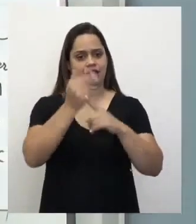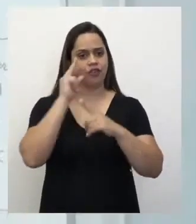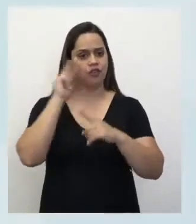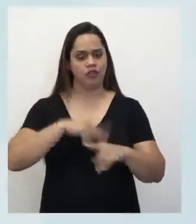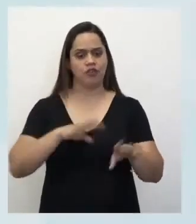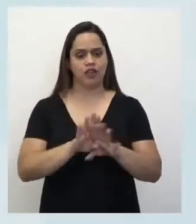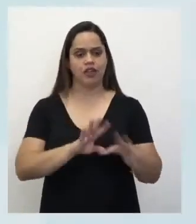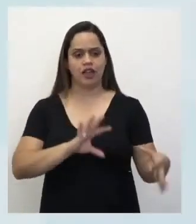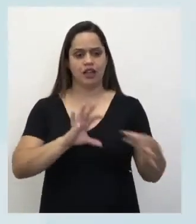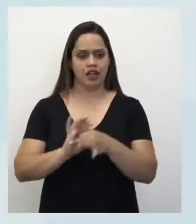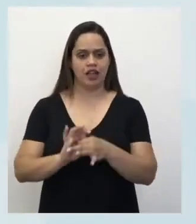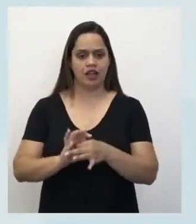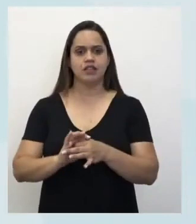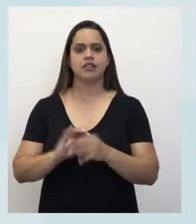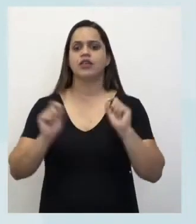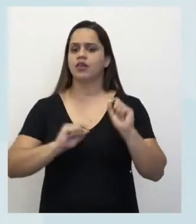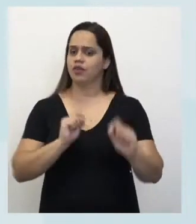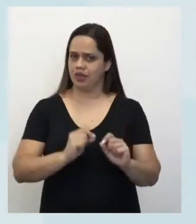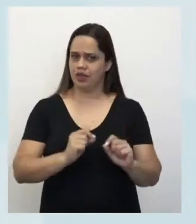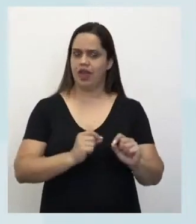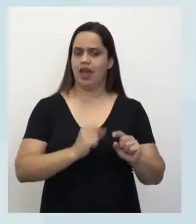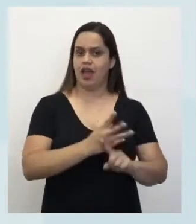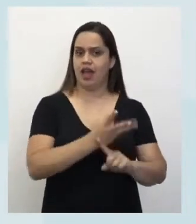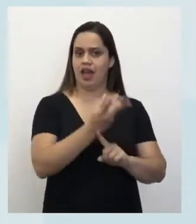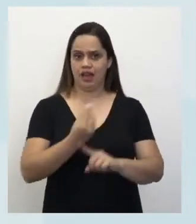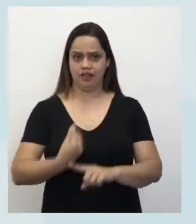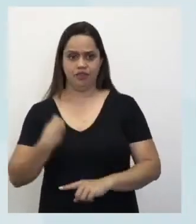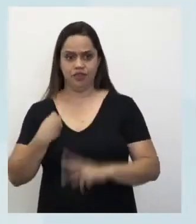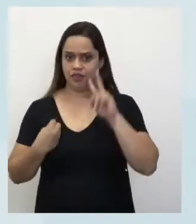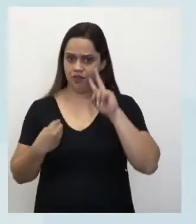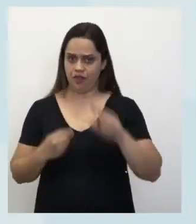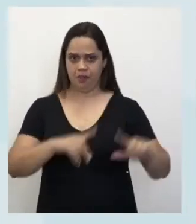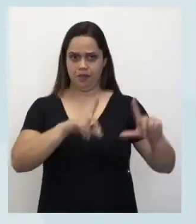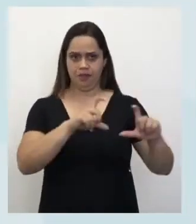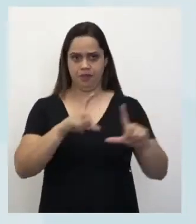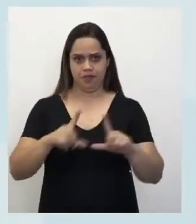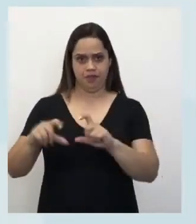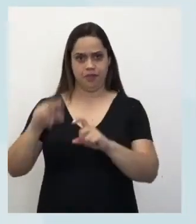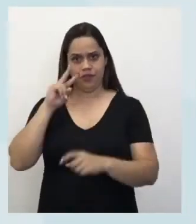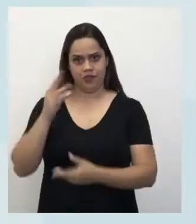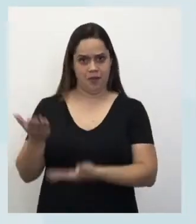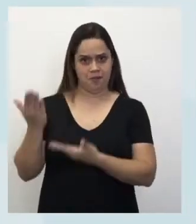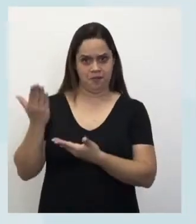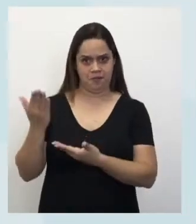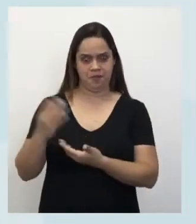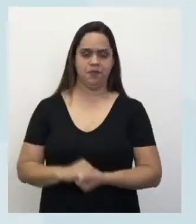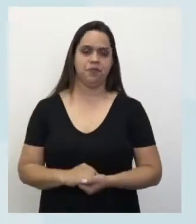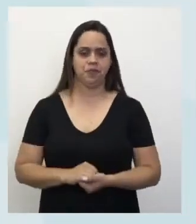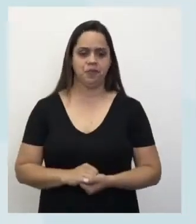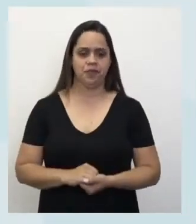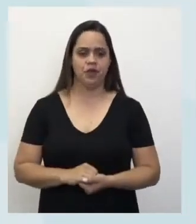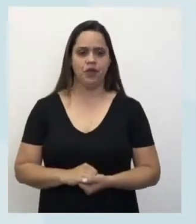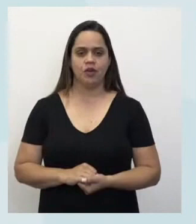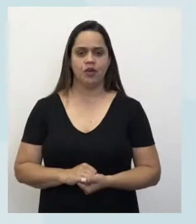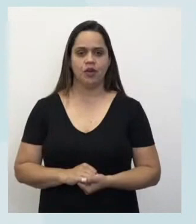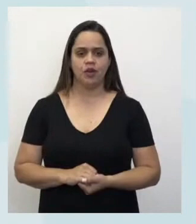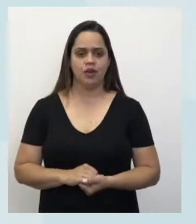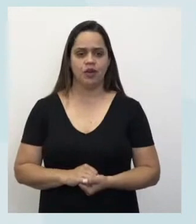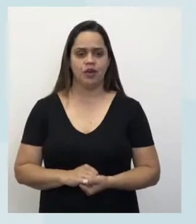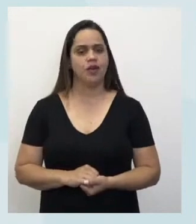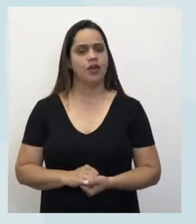vida. Observem aí, né, rapidamente, essas duas imagens. A gente vai estar vendo, né? Claro